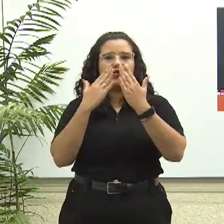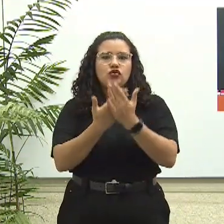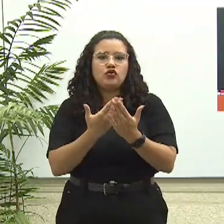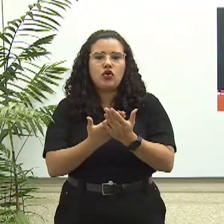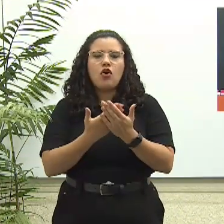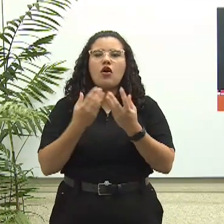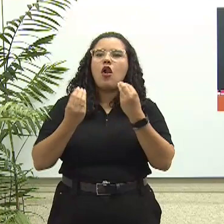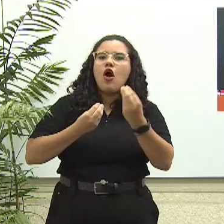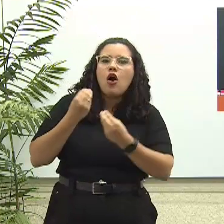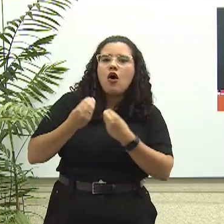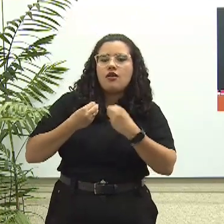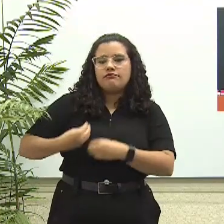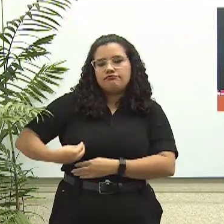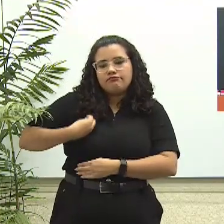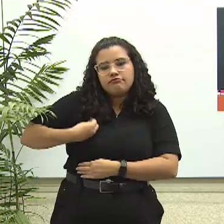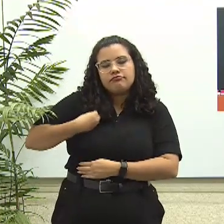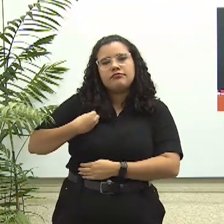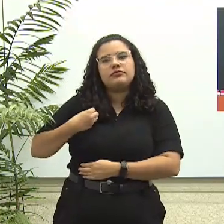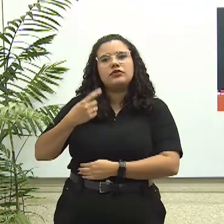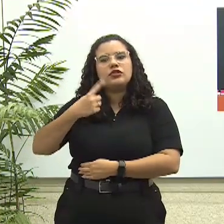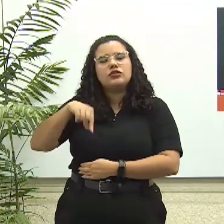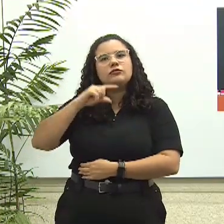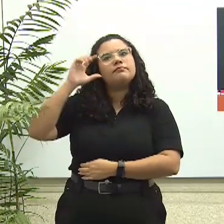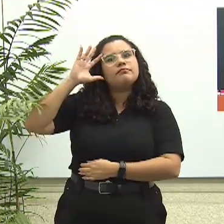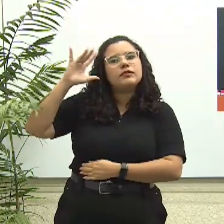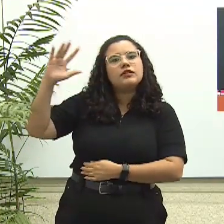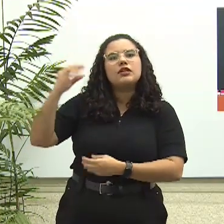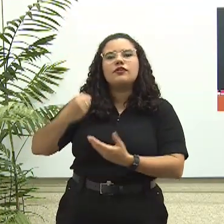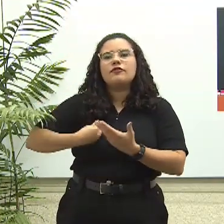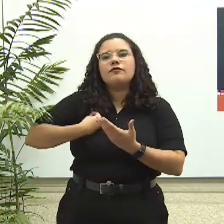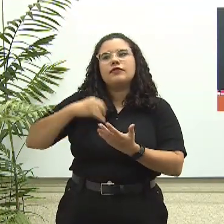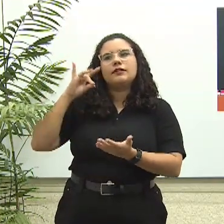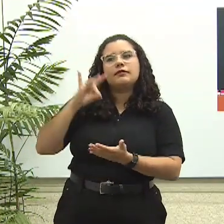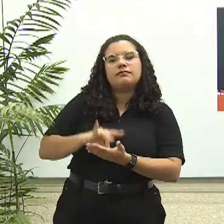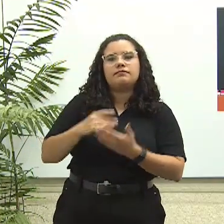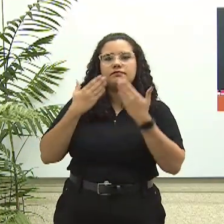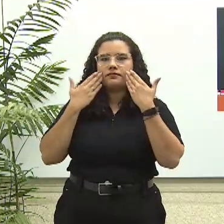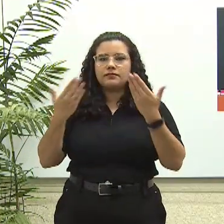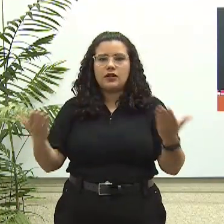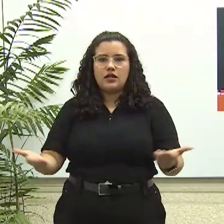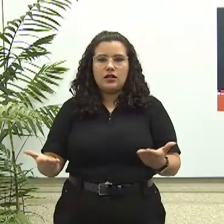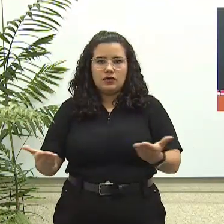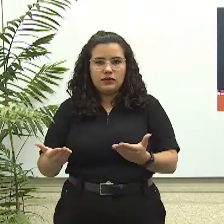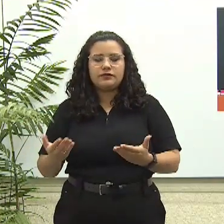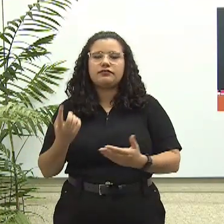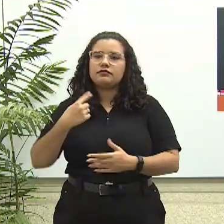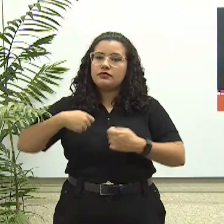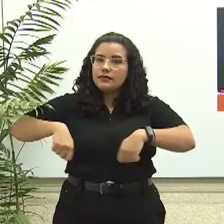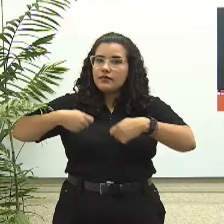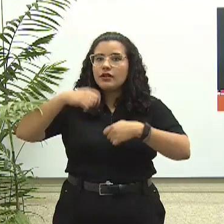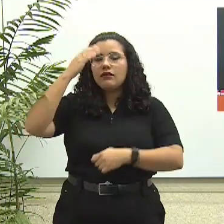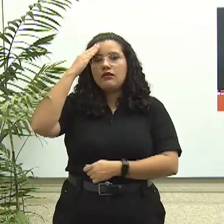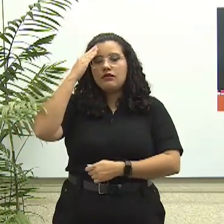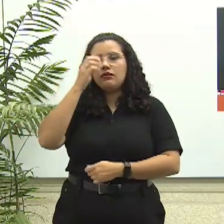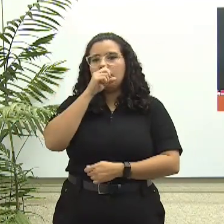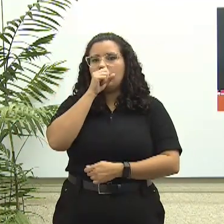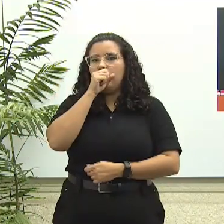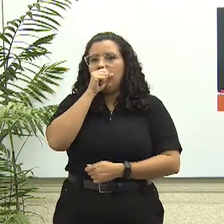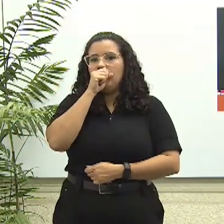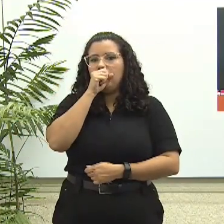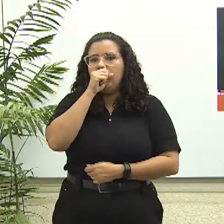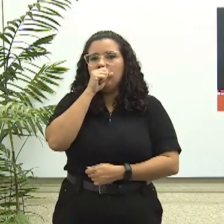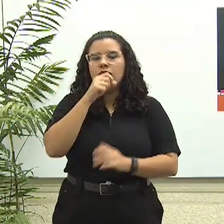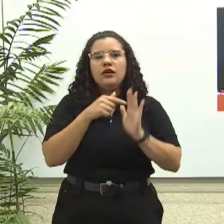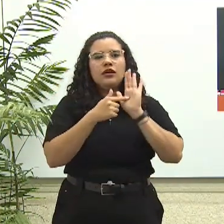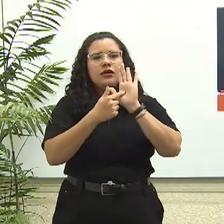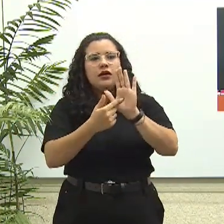a existência da nossa capacidade crítica de refletir sobre a realidade é priso saber essa revolu ela tira do nos